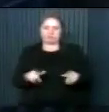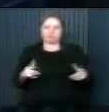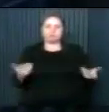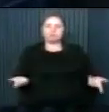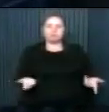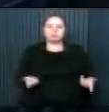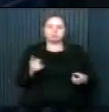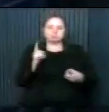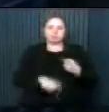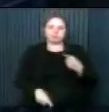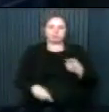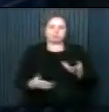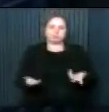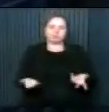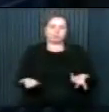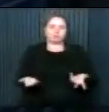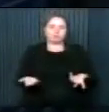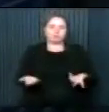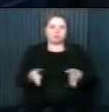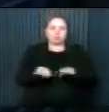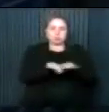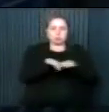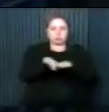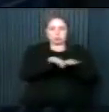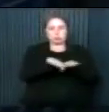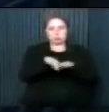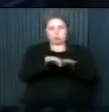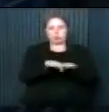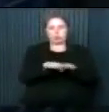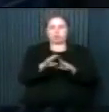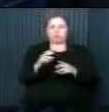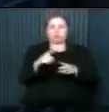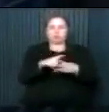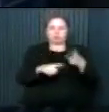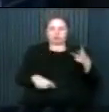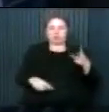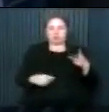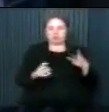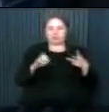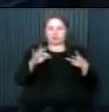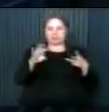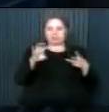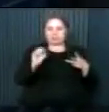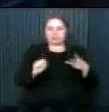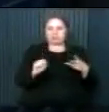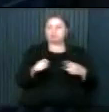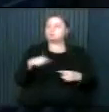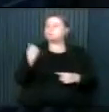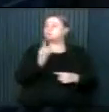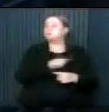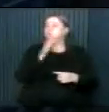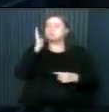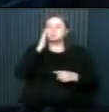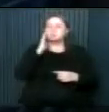obviamente que viola a isonomia entre os entes federados. E nós sabemos